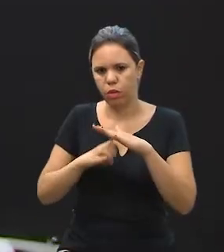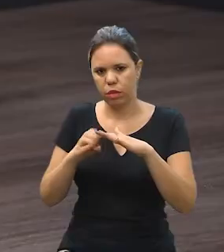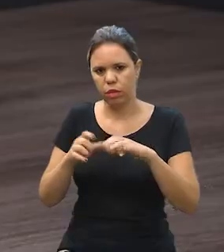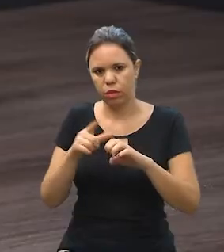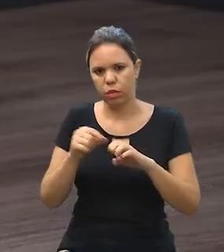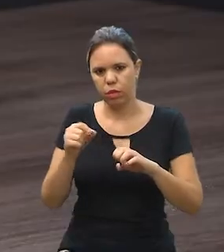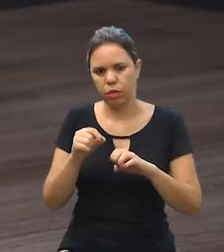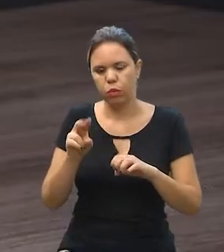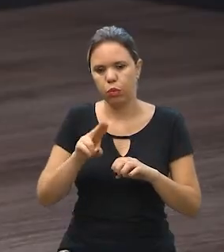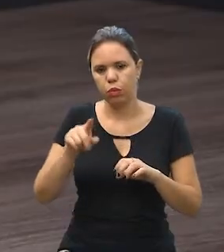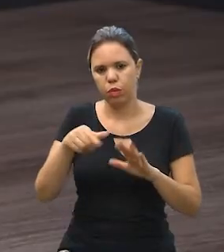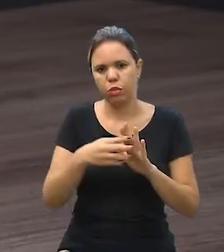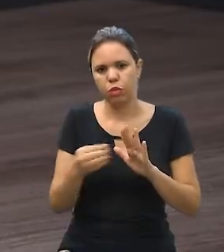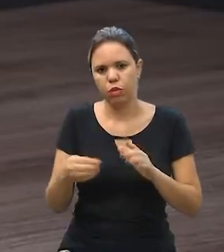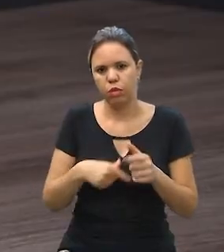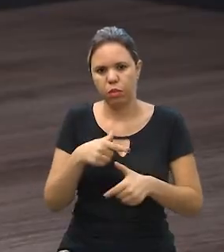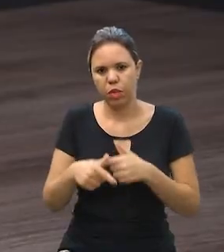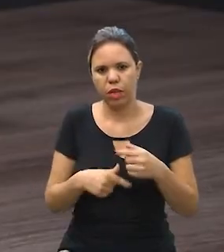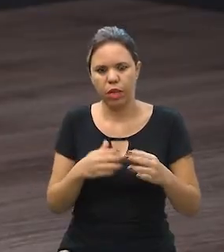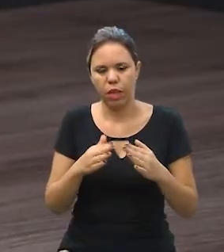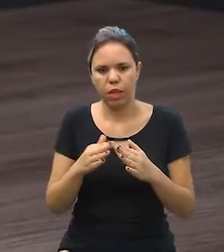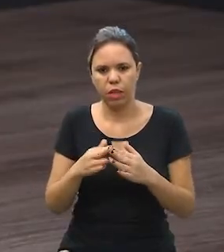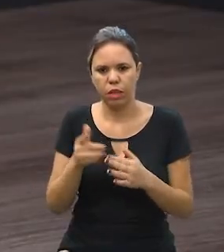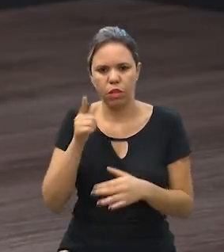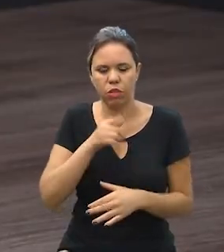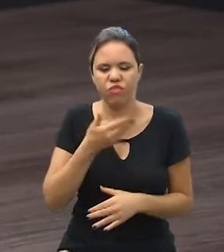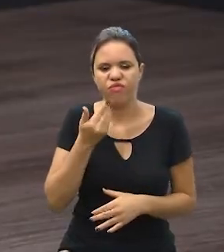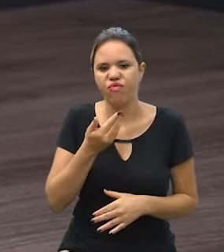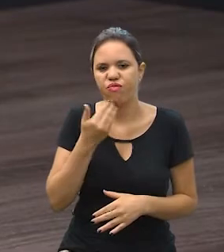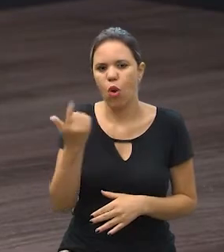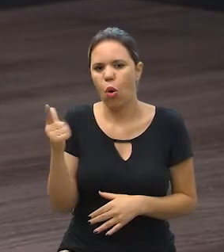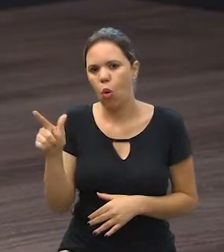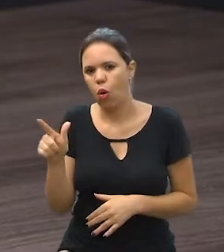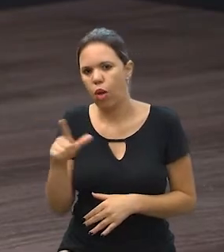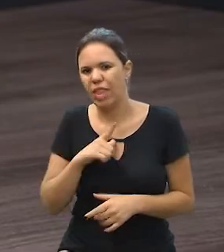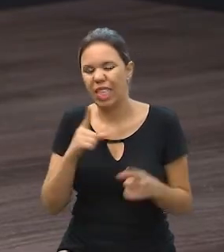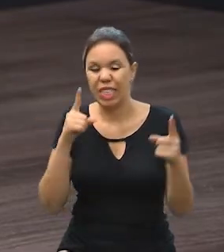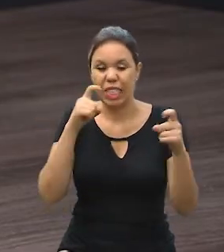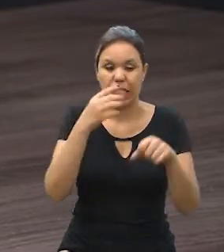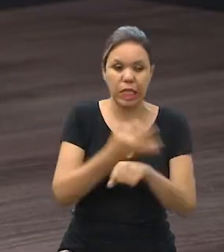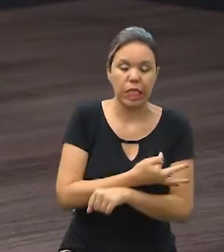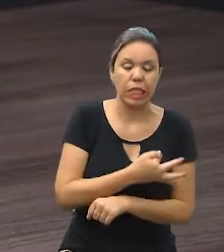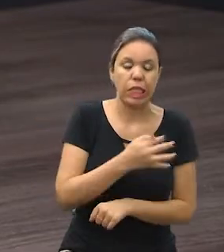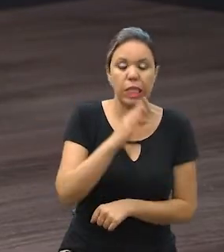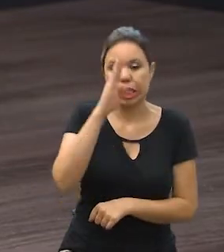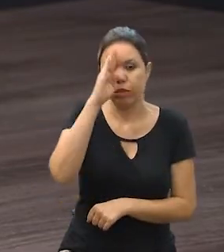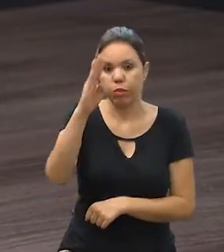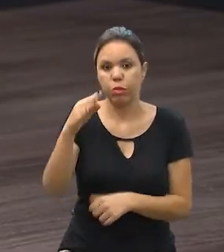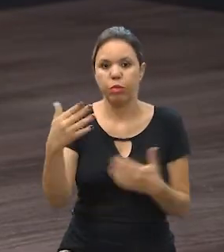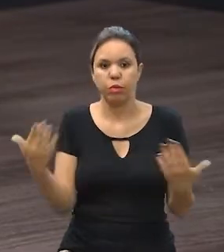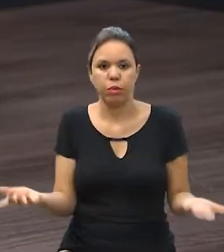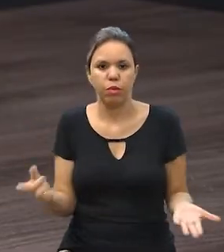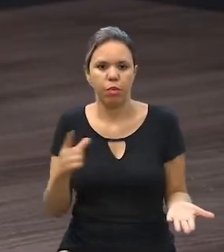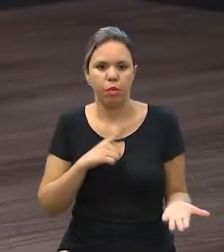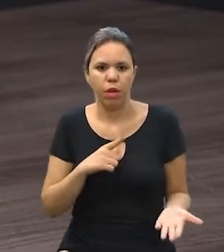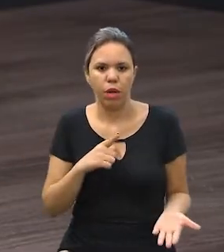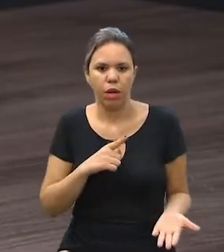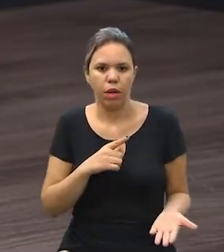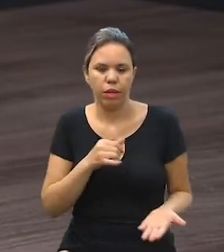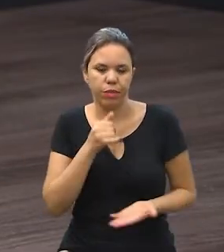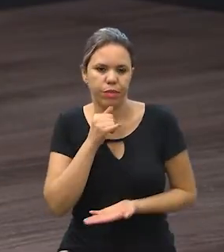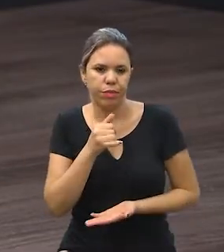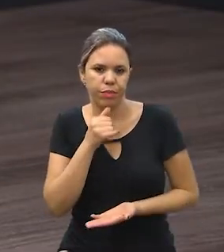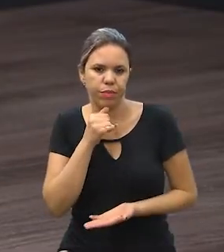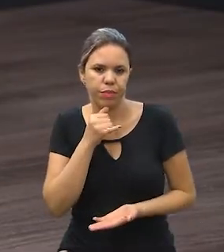que usam esse modelo, alguns conseguem com mais facilidade, outros têm maior dificuldade, principalmente quando tem aí, no